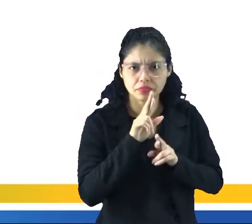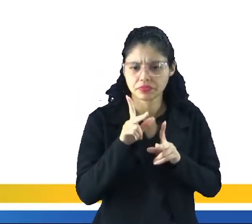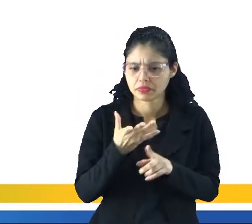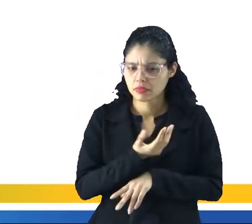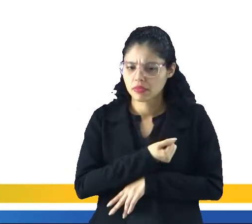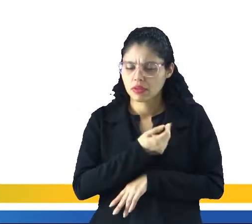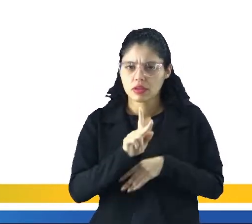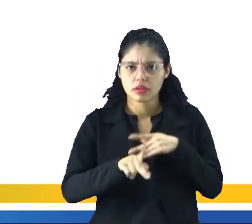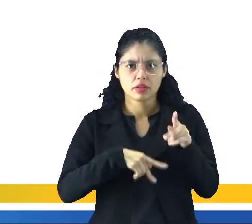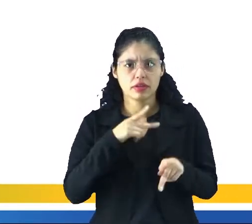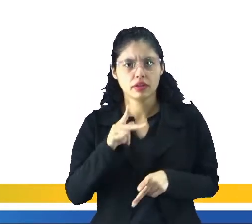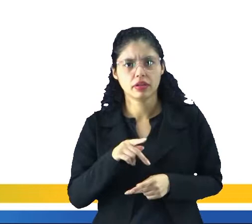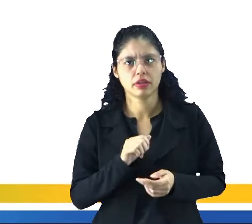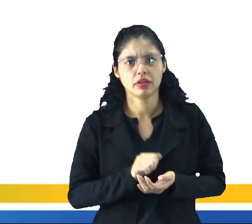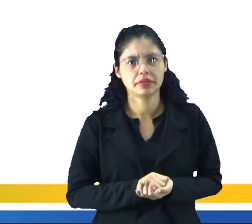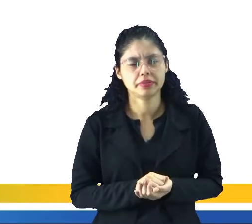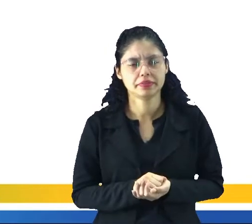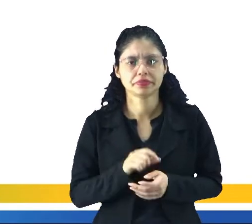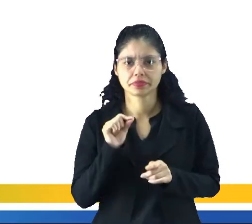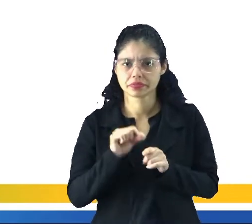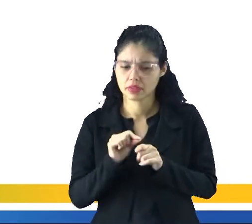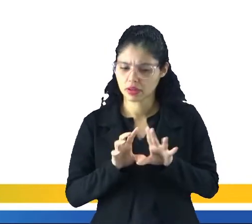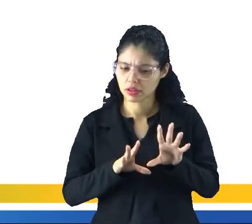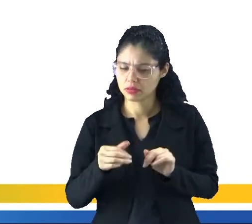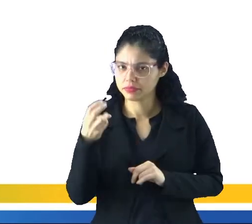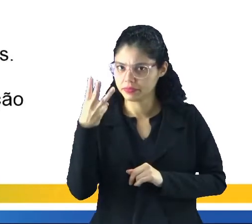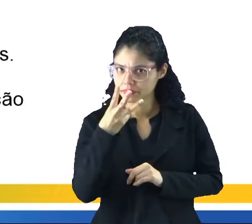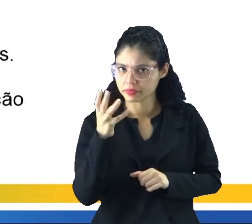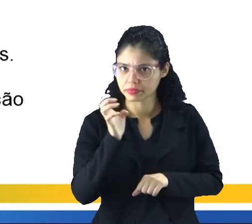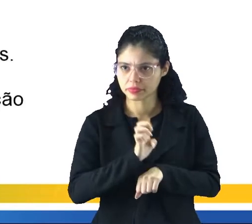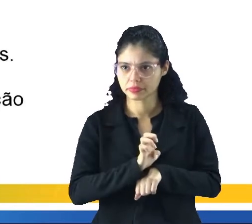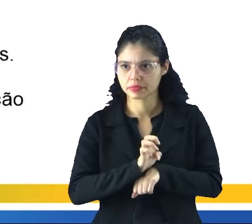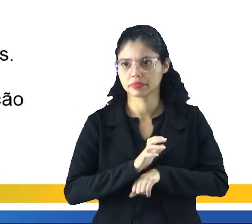de população e a formação desses três estados.